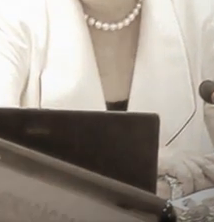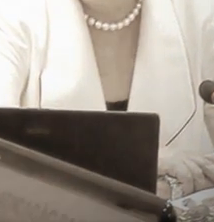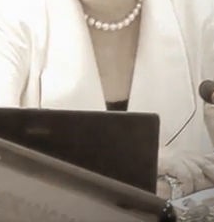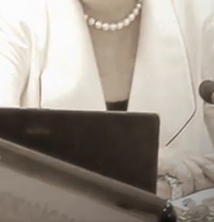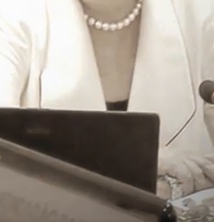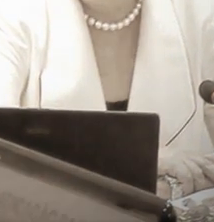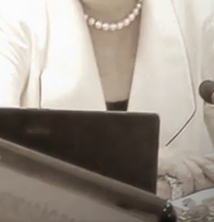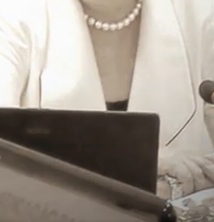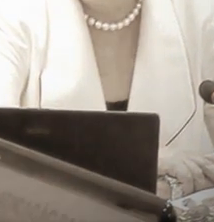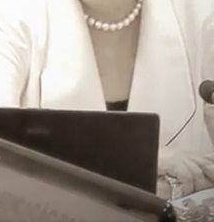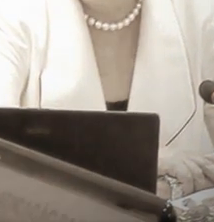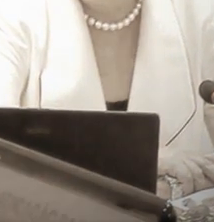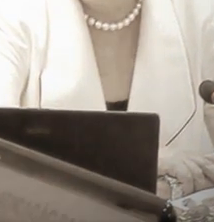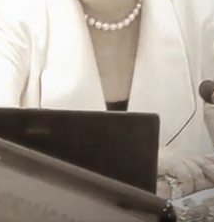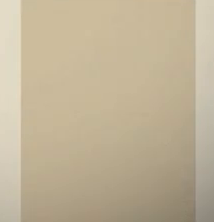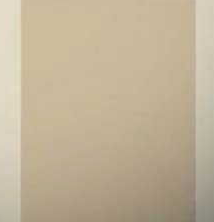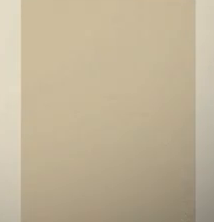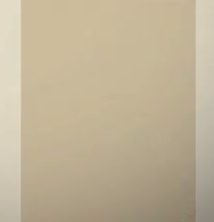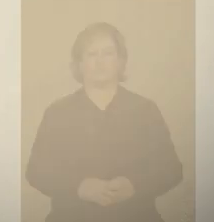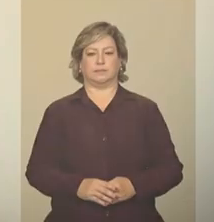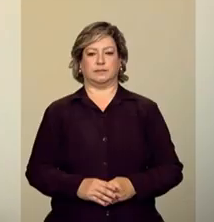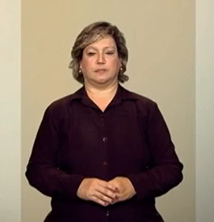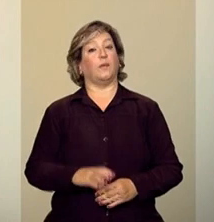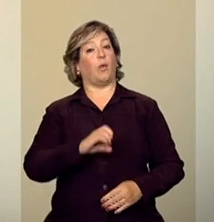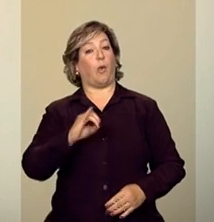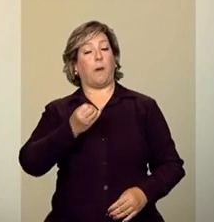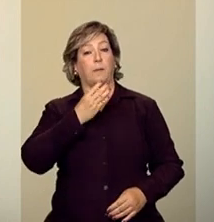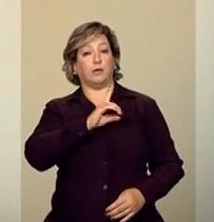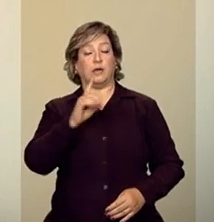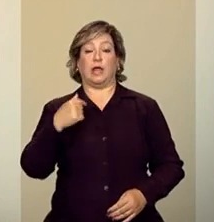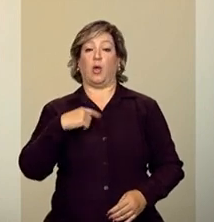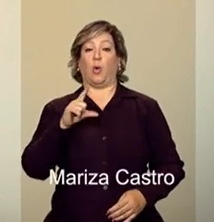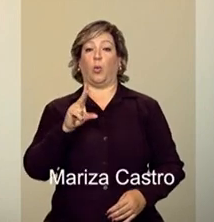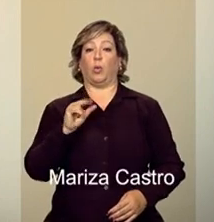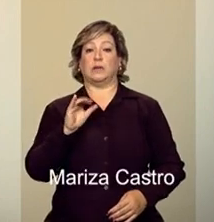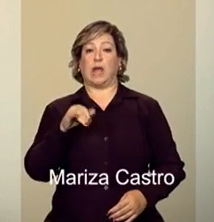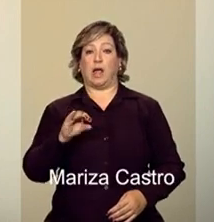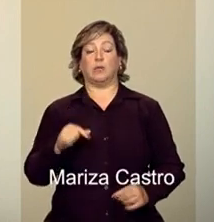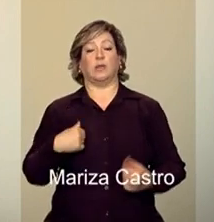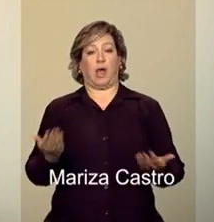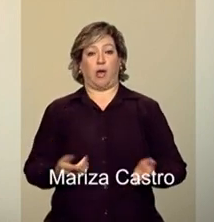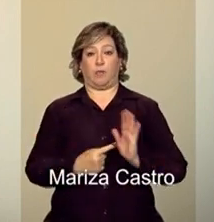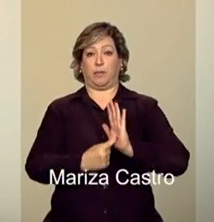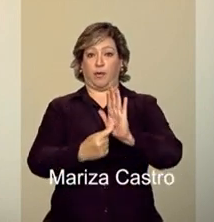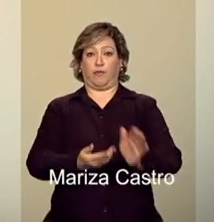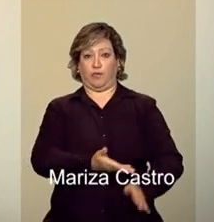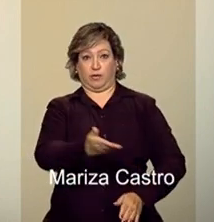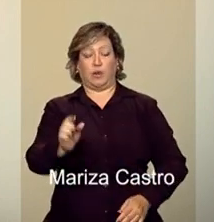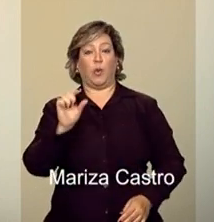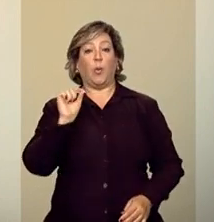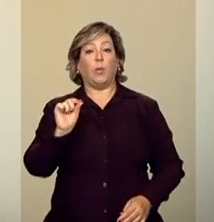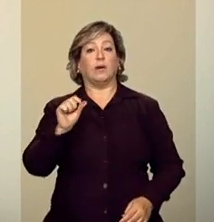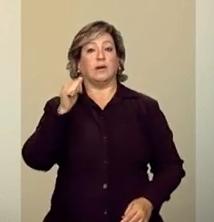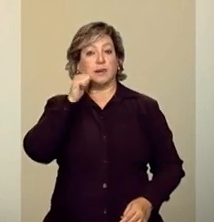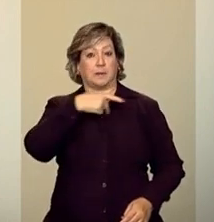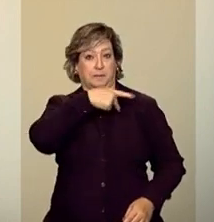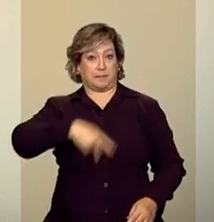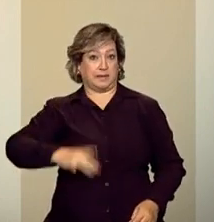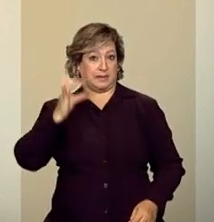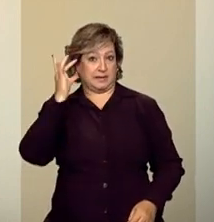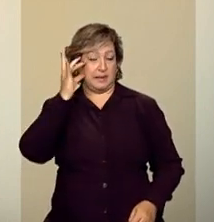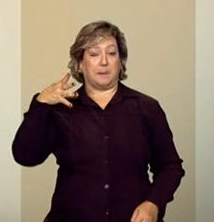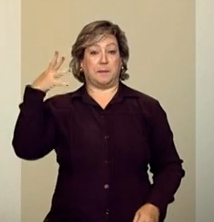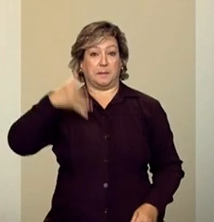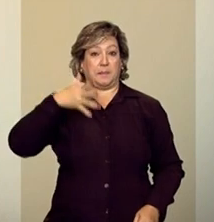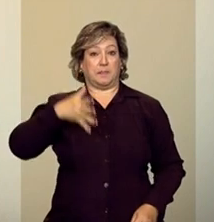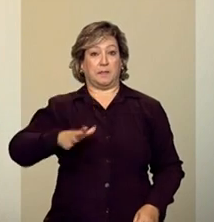Café com a Presidenta. Olá, bom dia. Eu sou Luciano Seixas e estou aqui para apresentar para vocês o pronunciamento que a presidenta Dilma